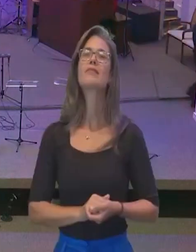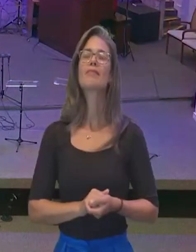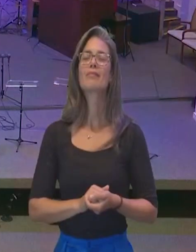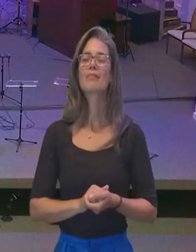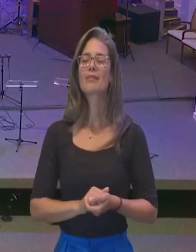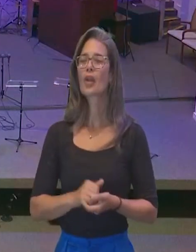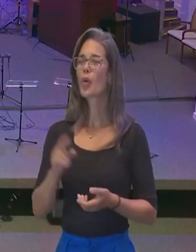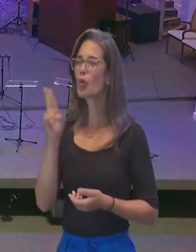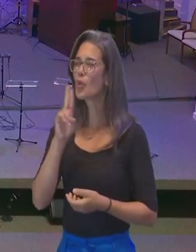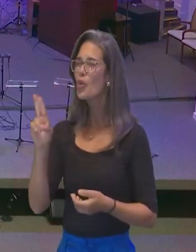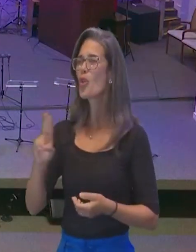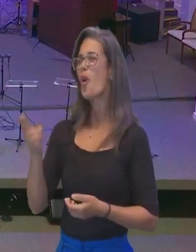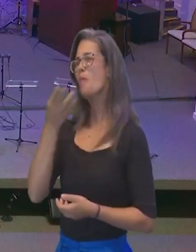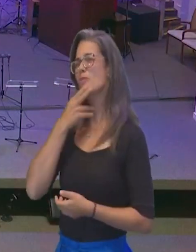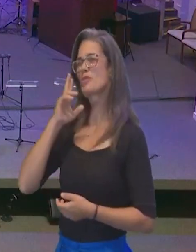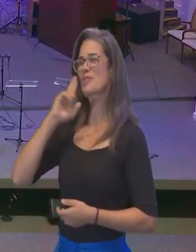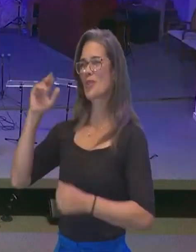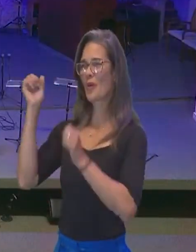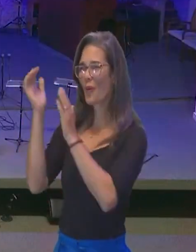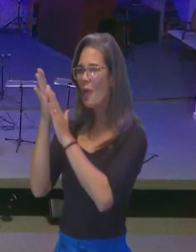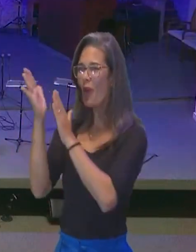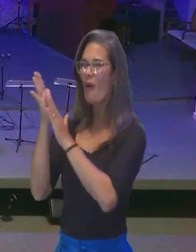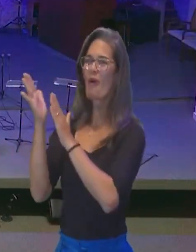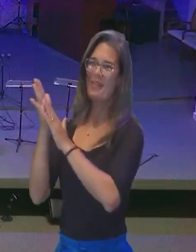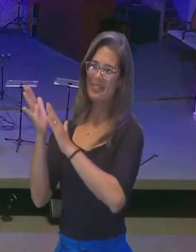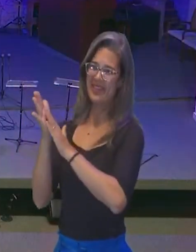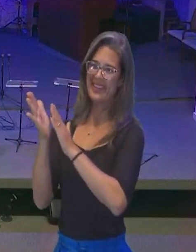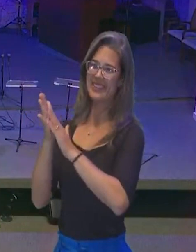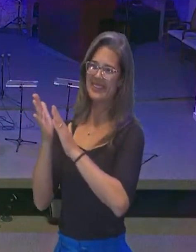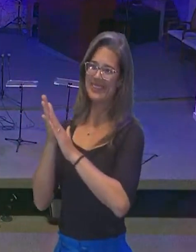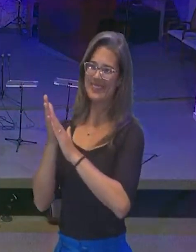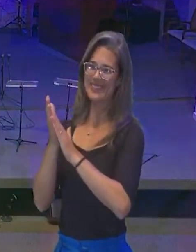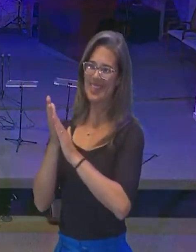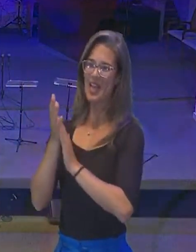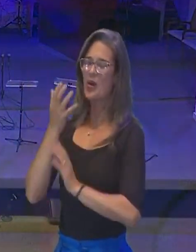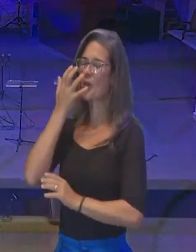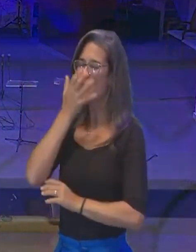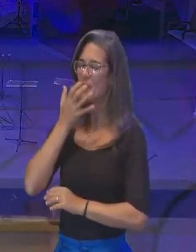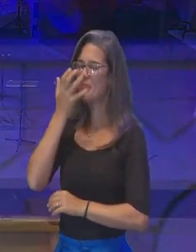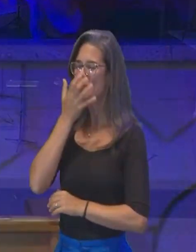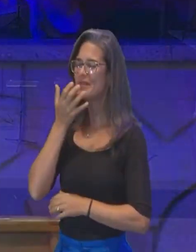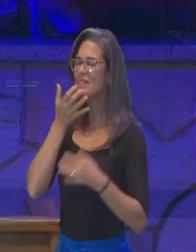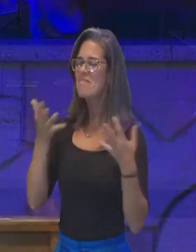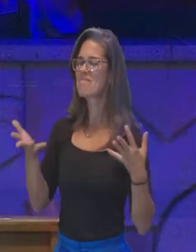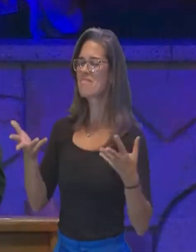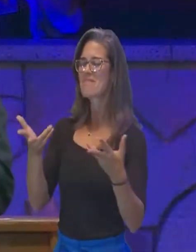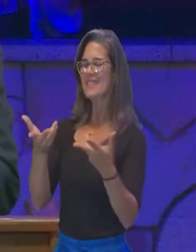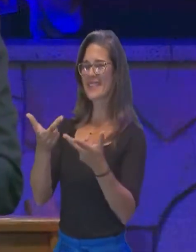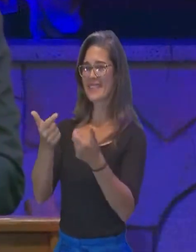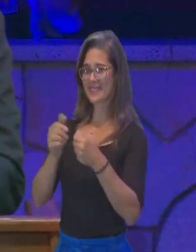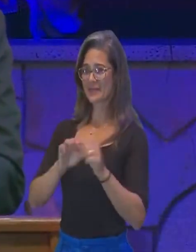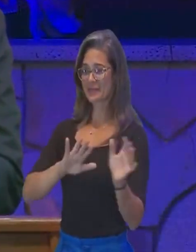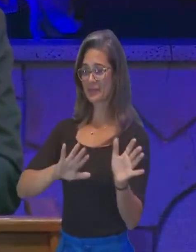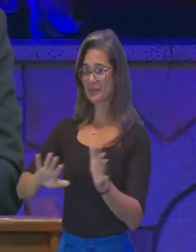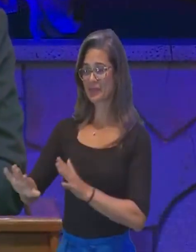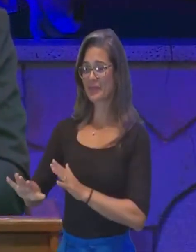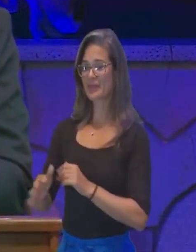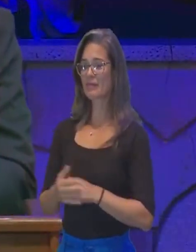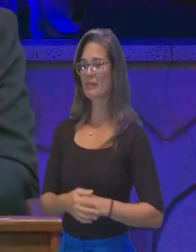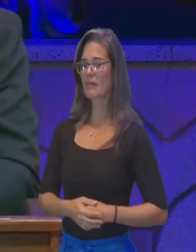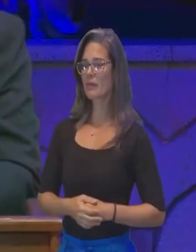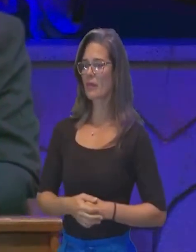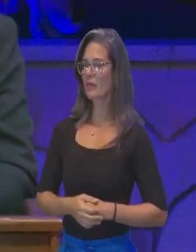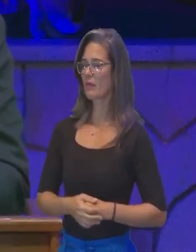Louvado seja o nome do Senhor, por esta música tão maravilhosa, queridos, que fala ao nosso coração. Primeiro livro dos Reis,